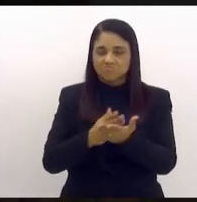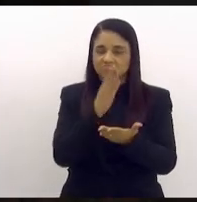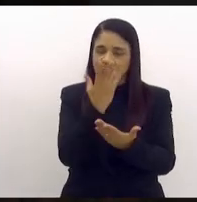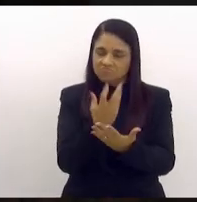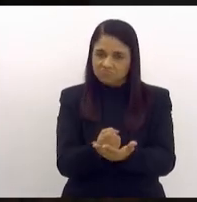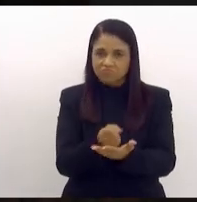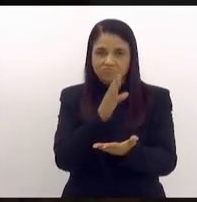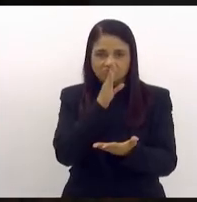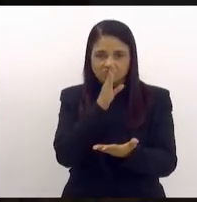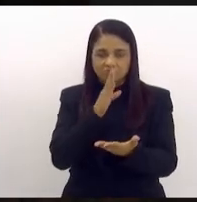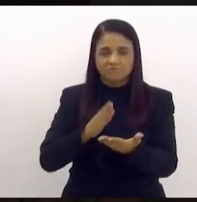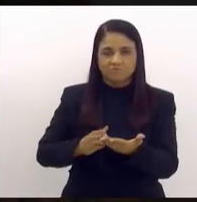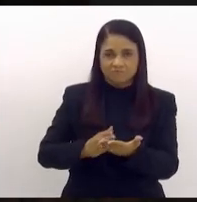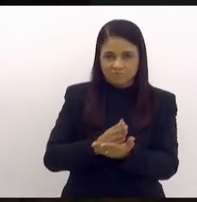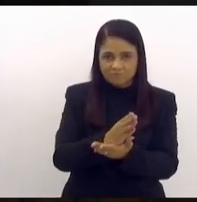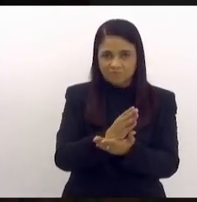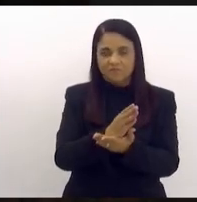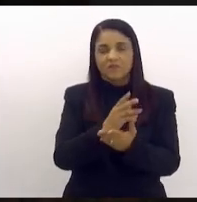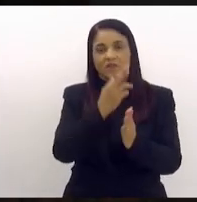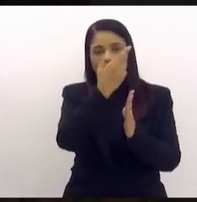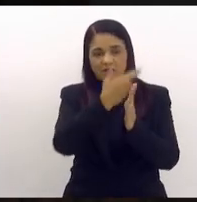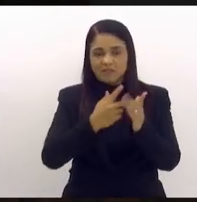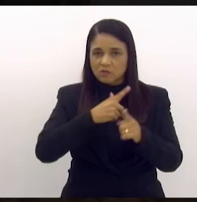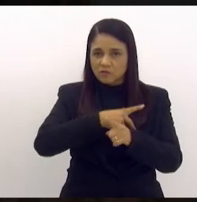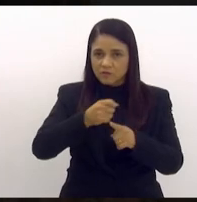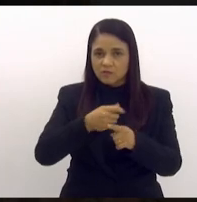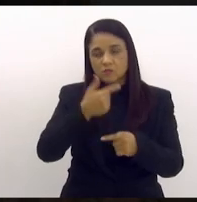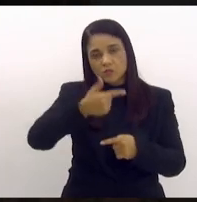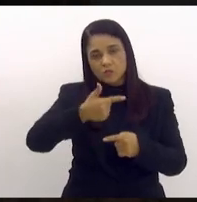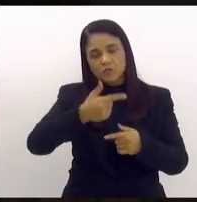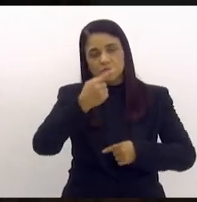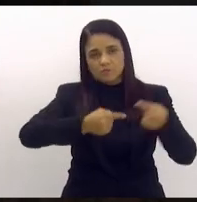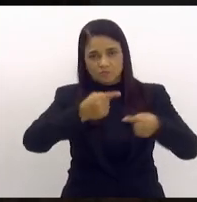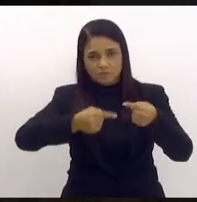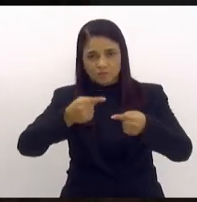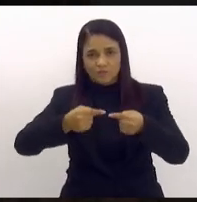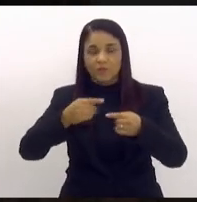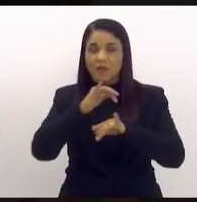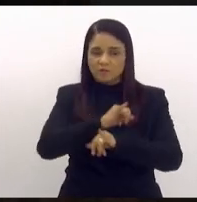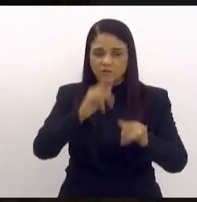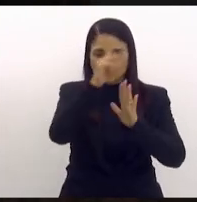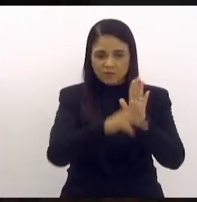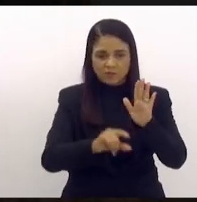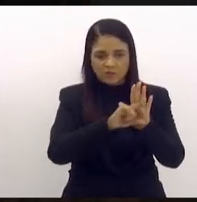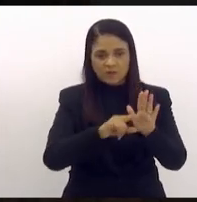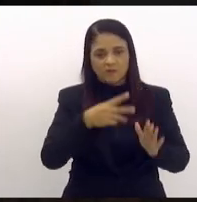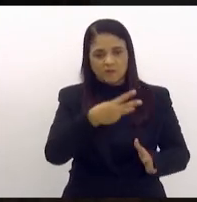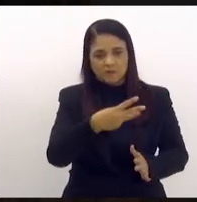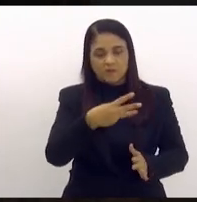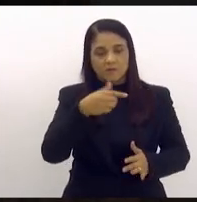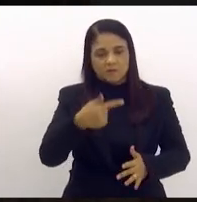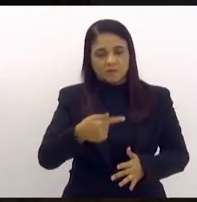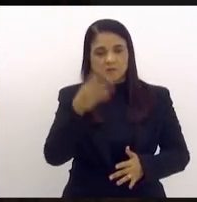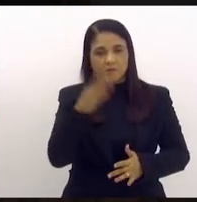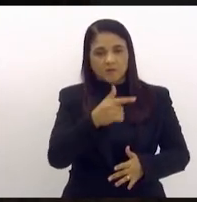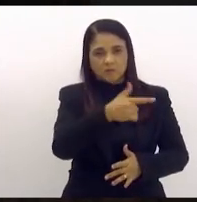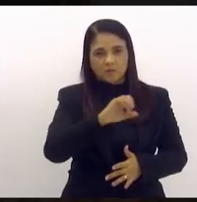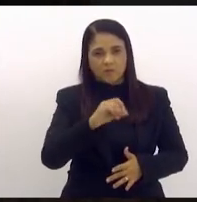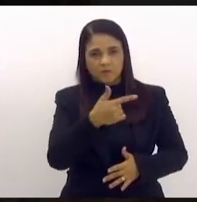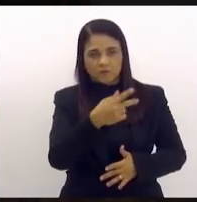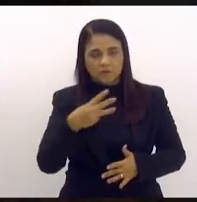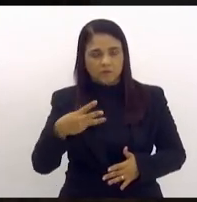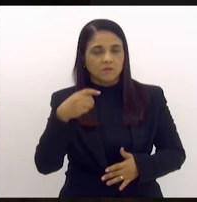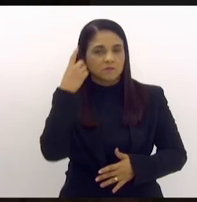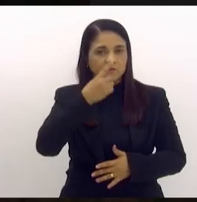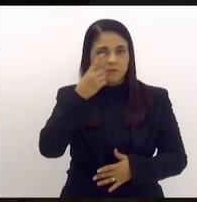permaneçam como estão, aprovado, vai a redação do vencido para a segunda discussão. Anuncio o projeto de lei número 3723, de autoridade